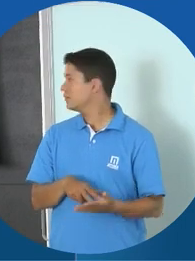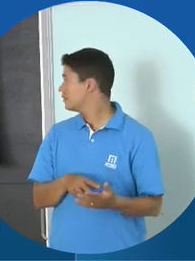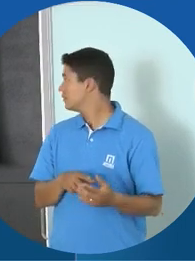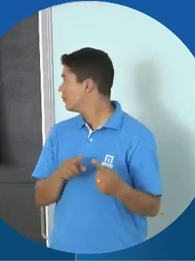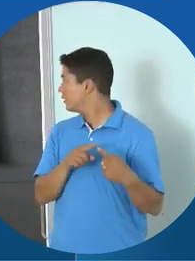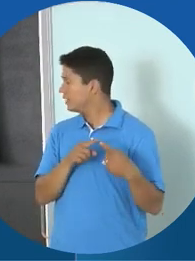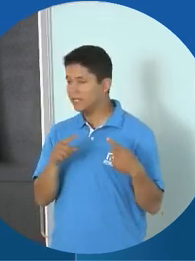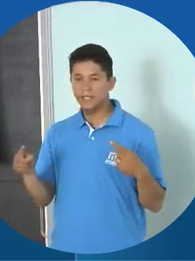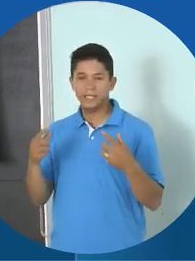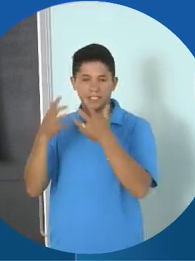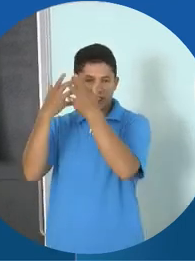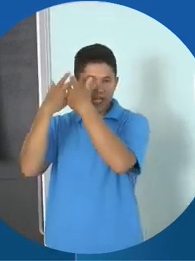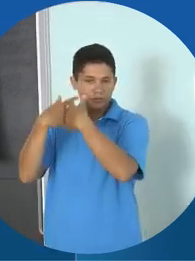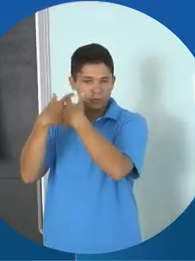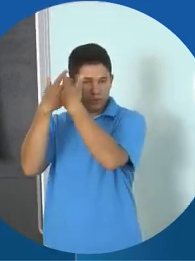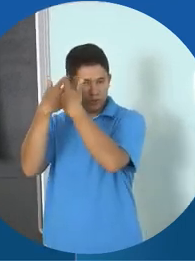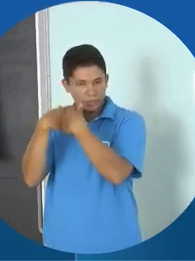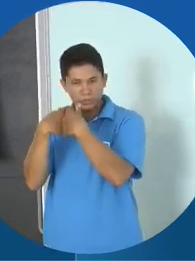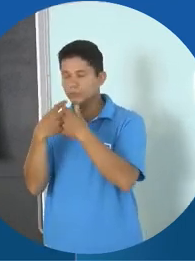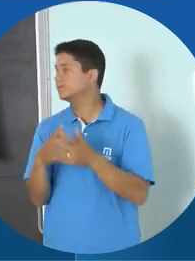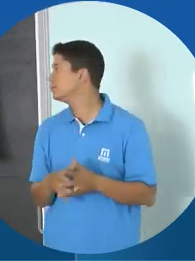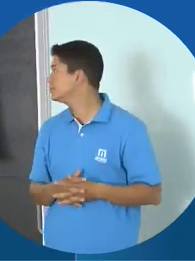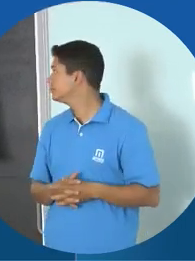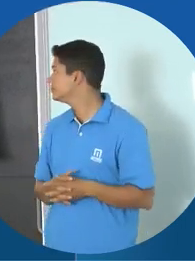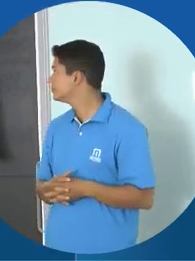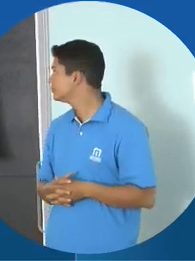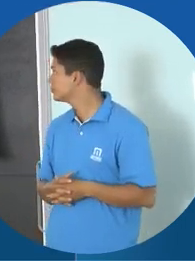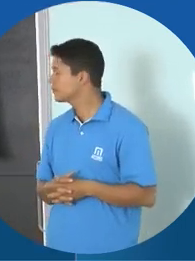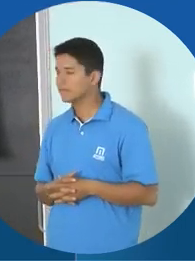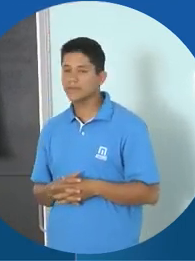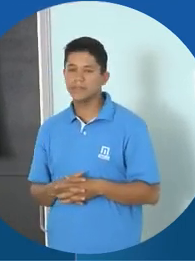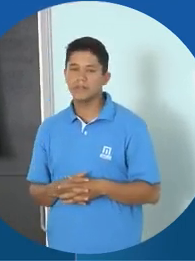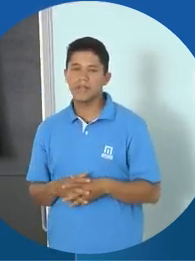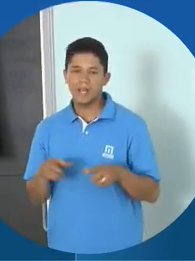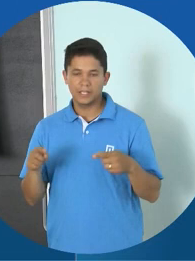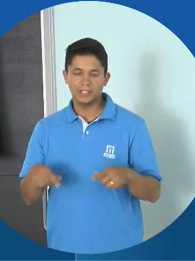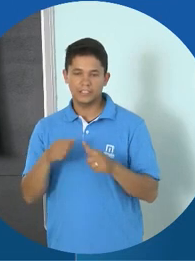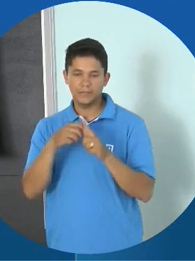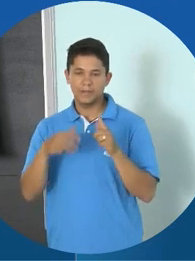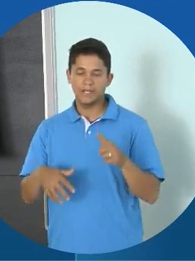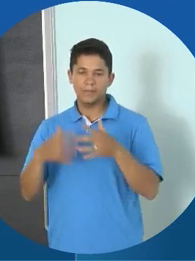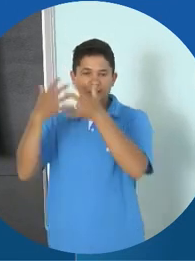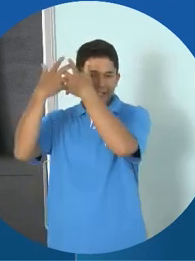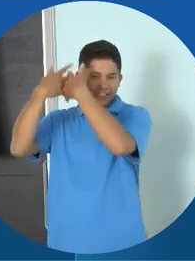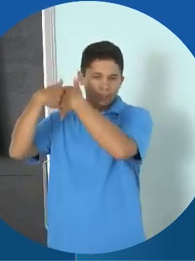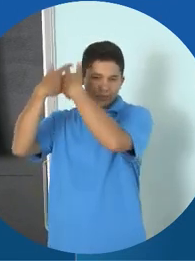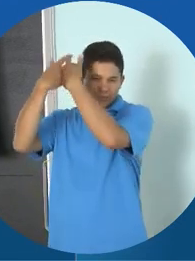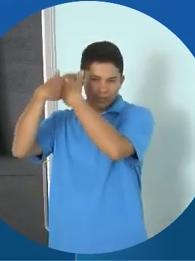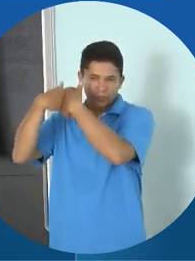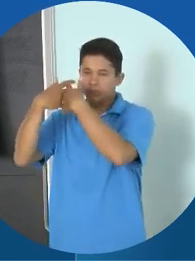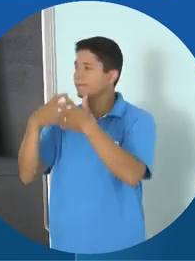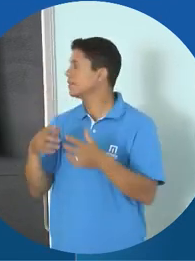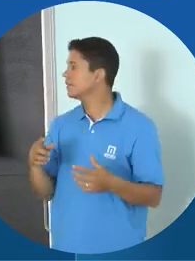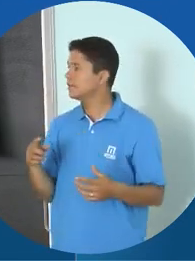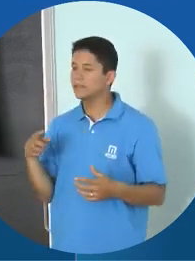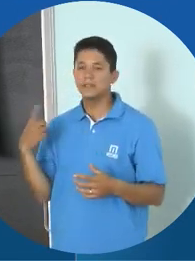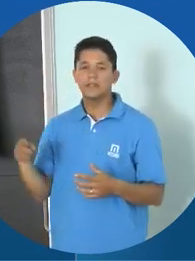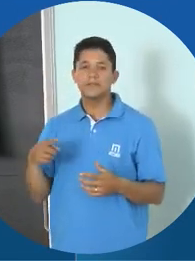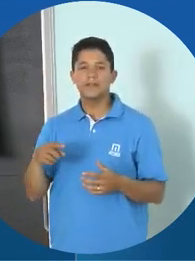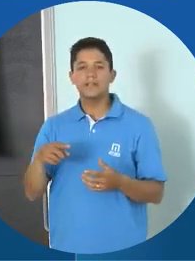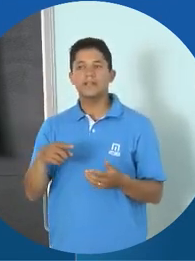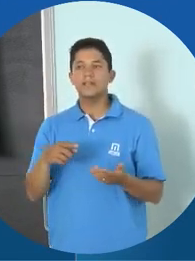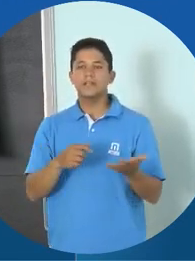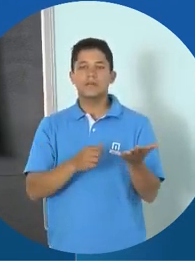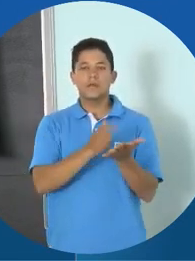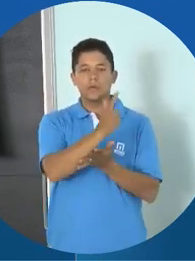aqui que aborda aqui situações parecidas que envolveriam um porte de